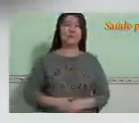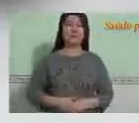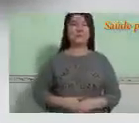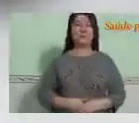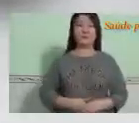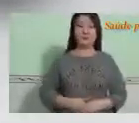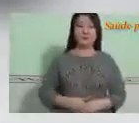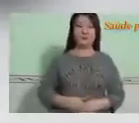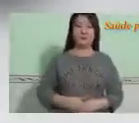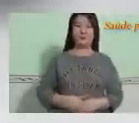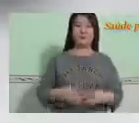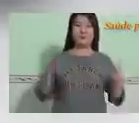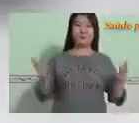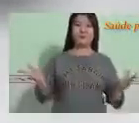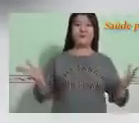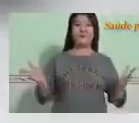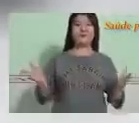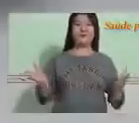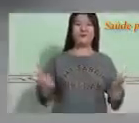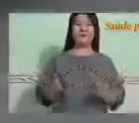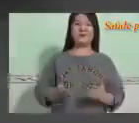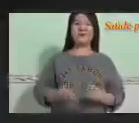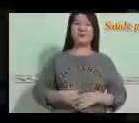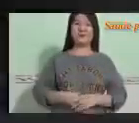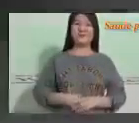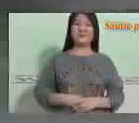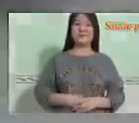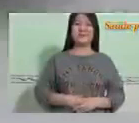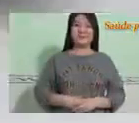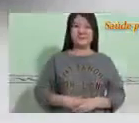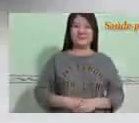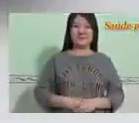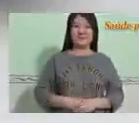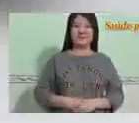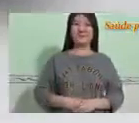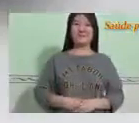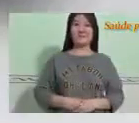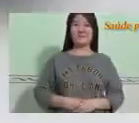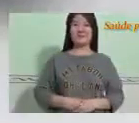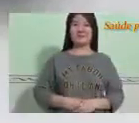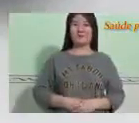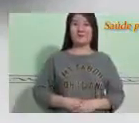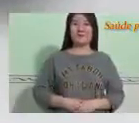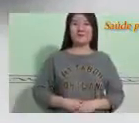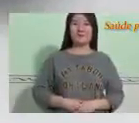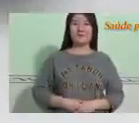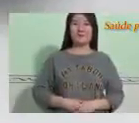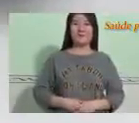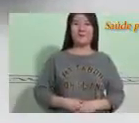especialmente durante o primeiro mês, sendo também indicado usar roupa larga que não raspe ou puxe o